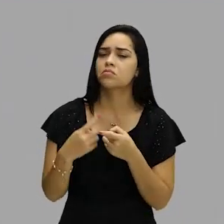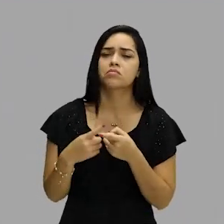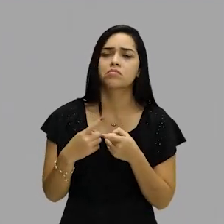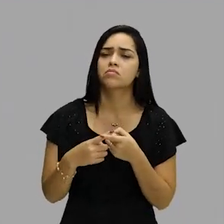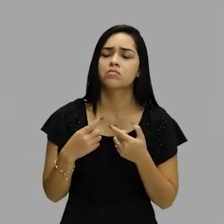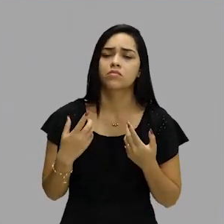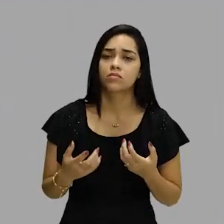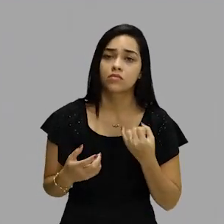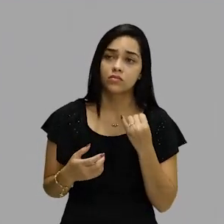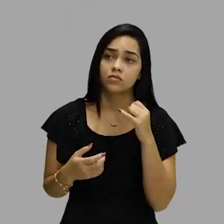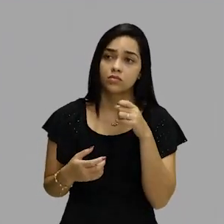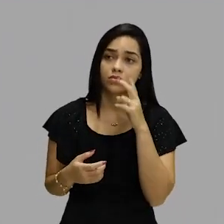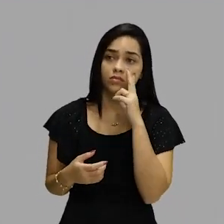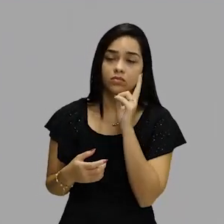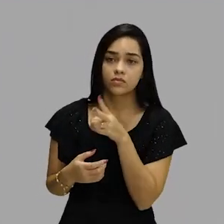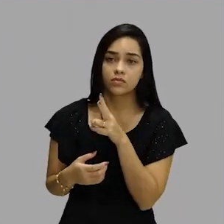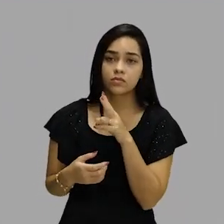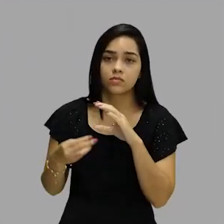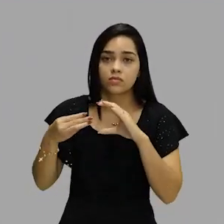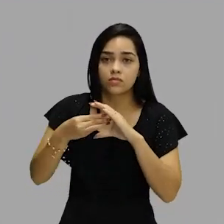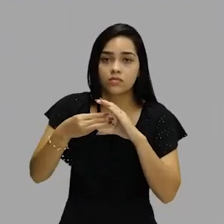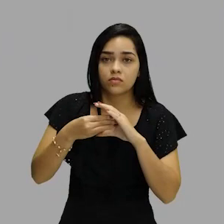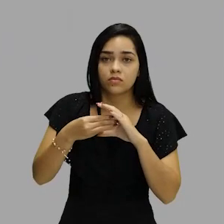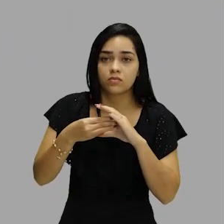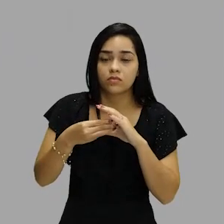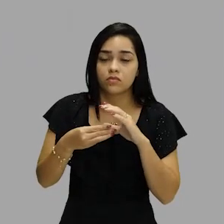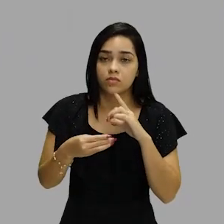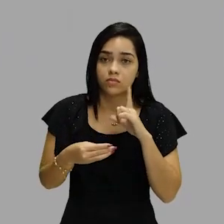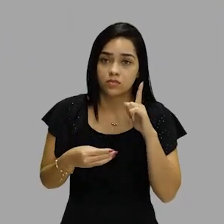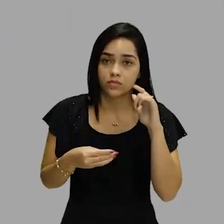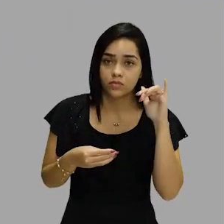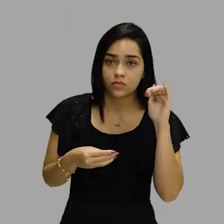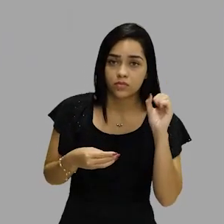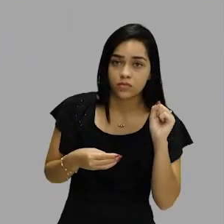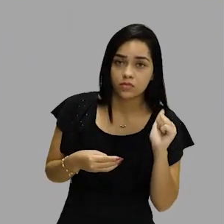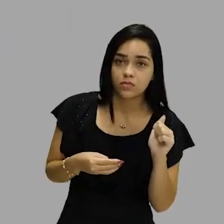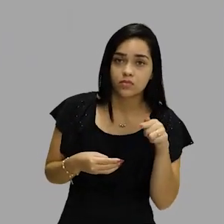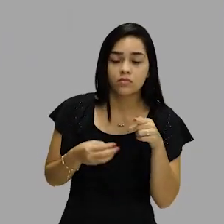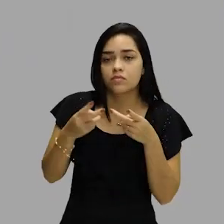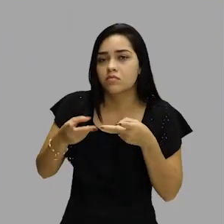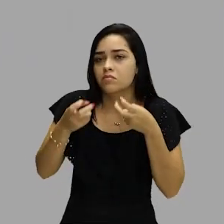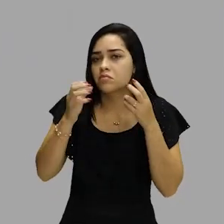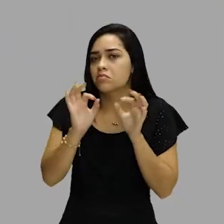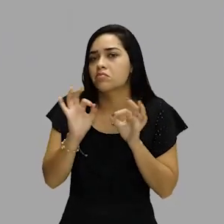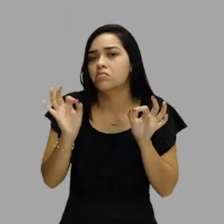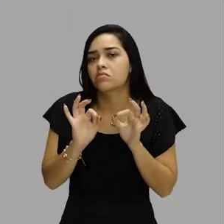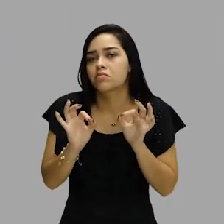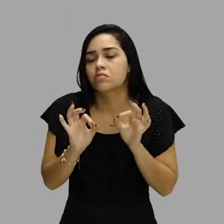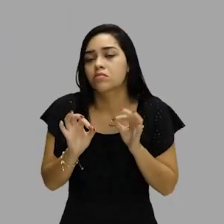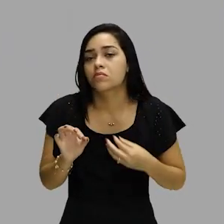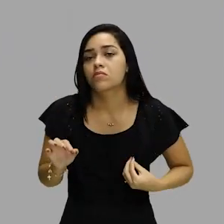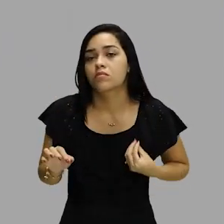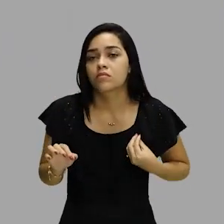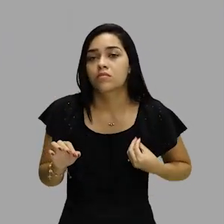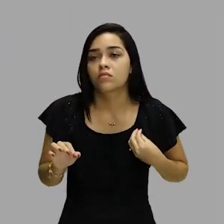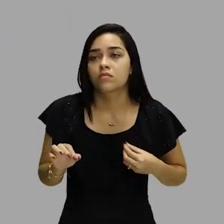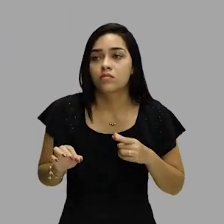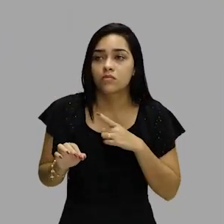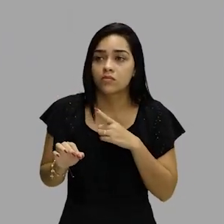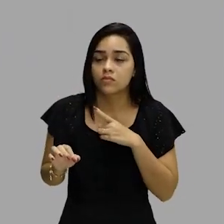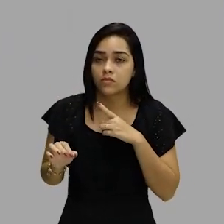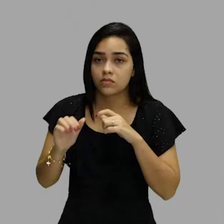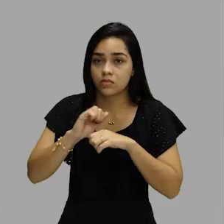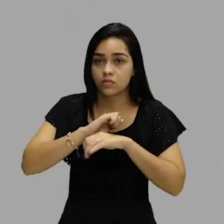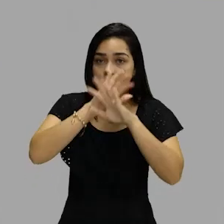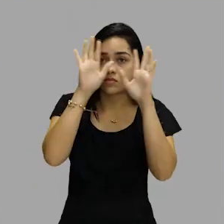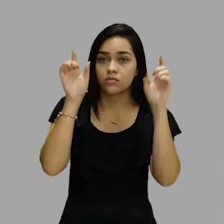liso? Se você olhar para uma célula muscular lisa, você não vai perceber a presença de faixas